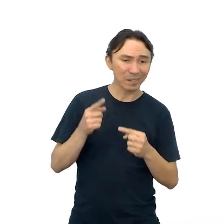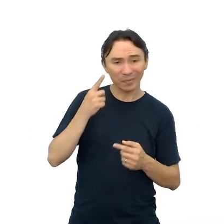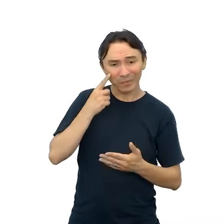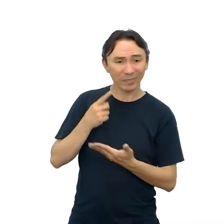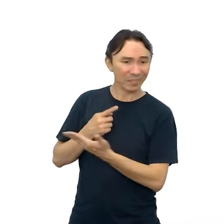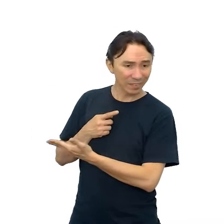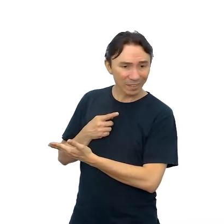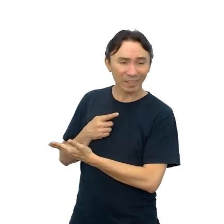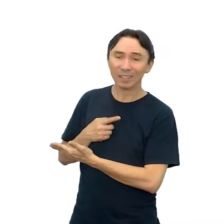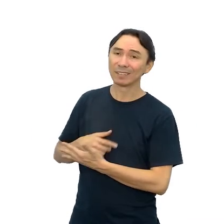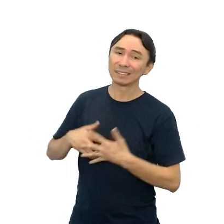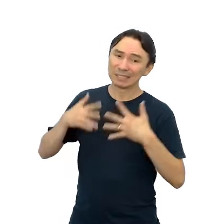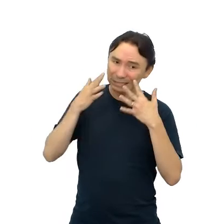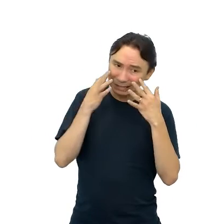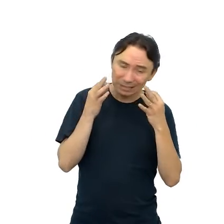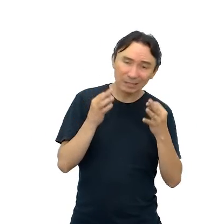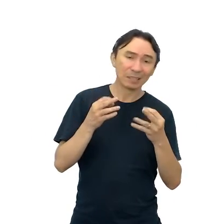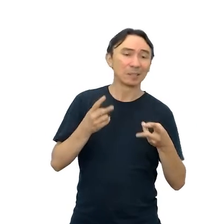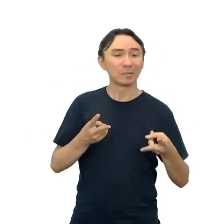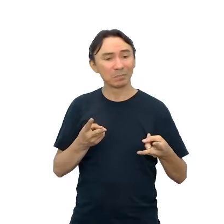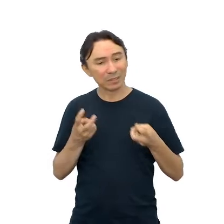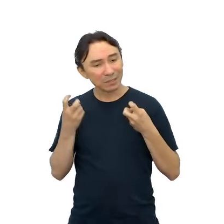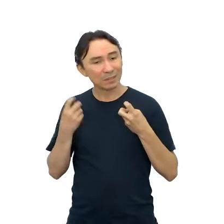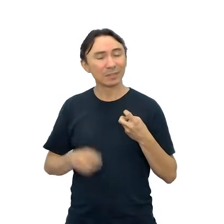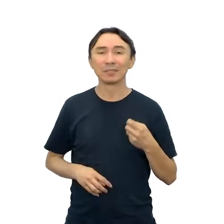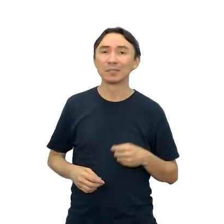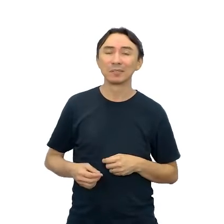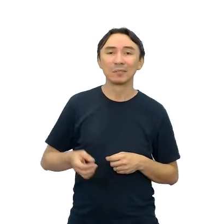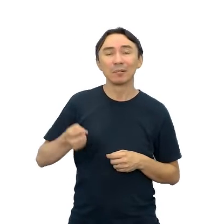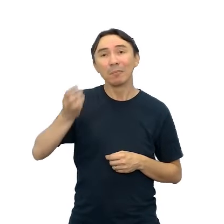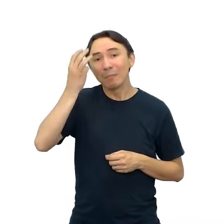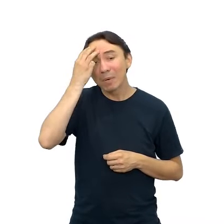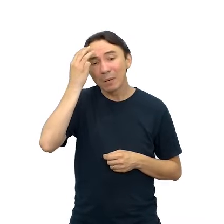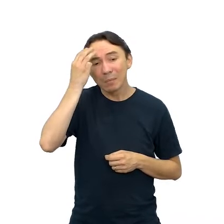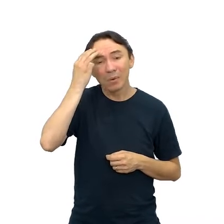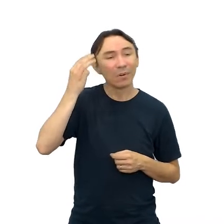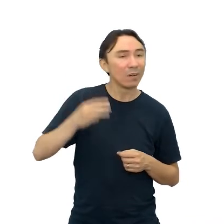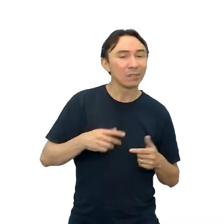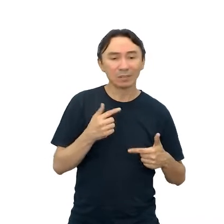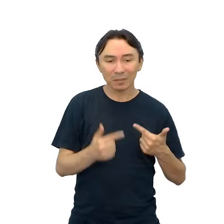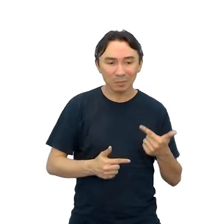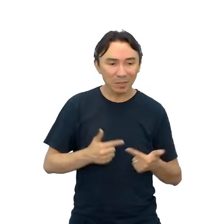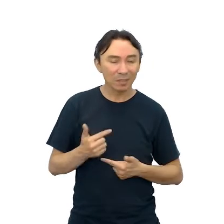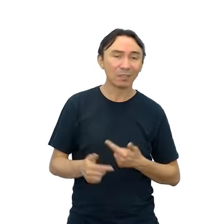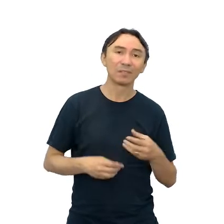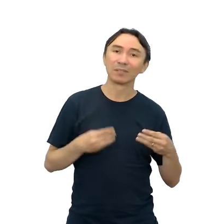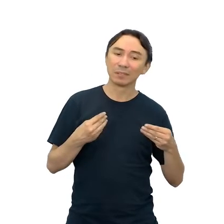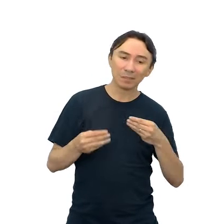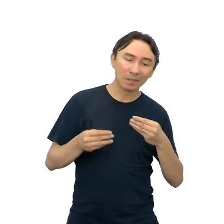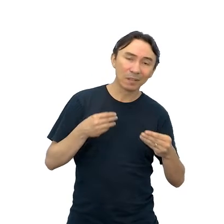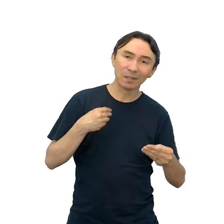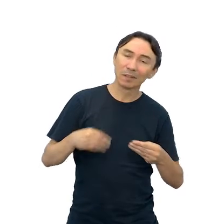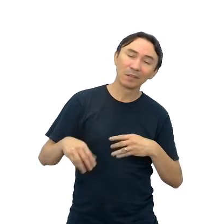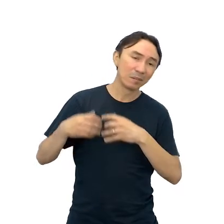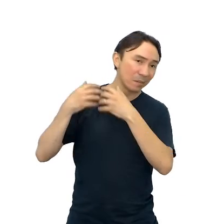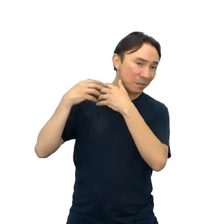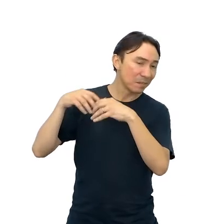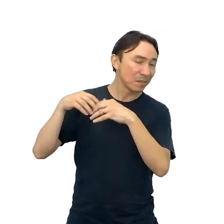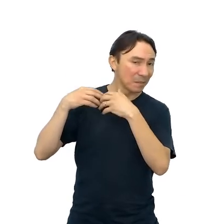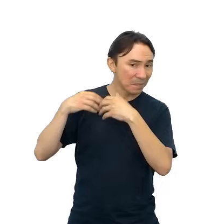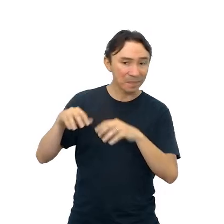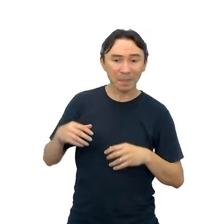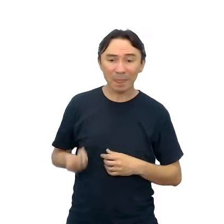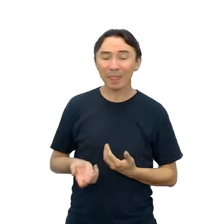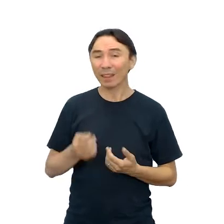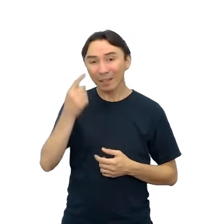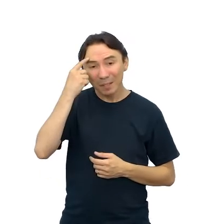lógico. Então, nós discorremos que, né, lá nas formações anteriores, nós discorremos que a construção